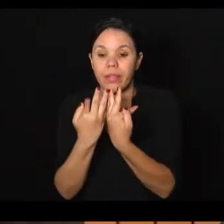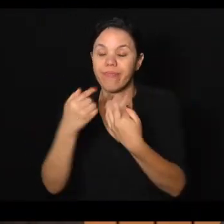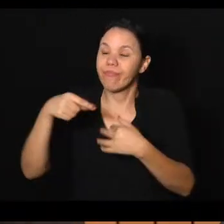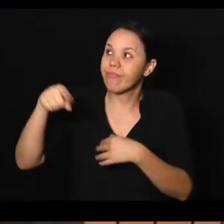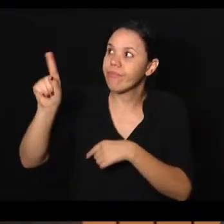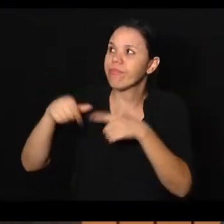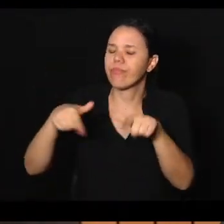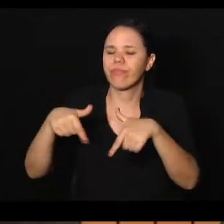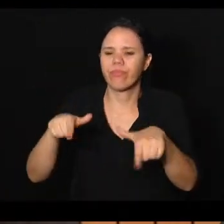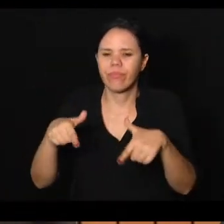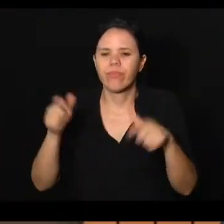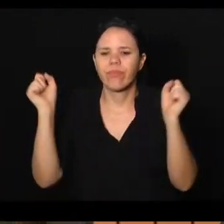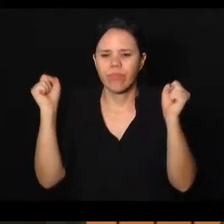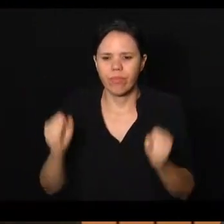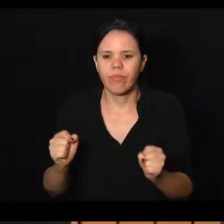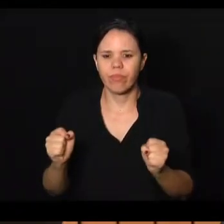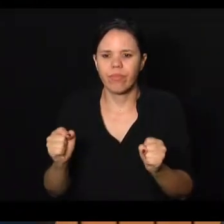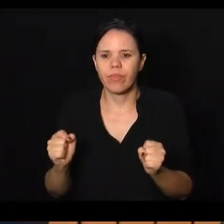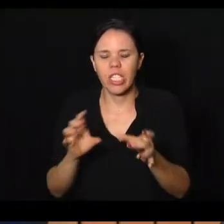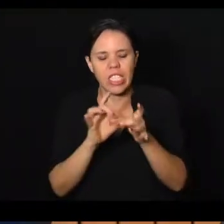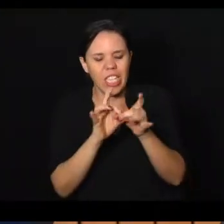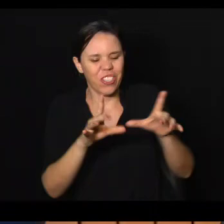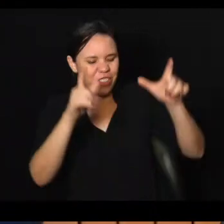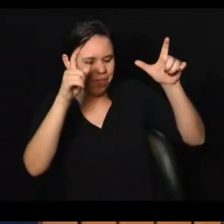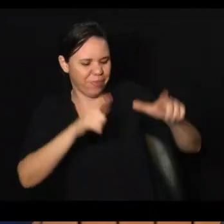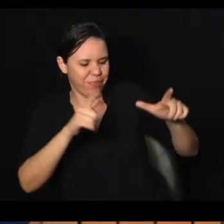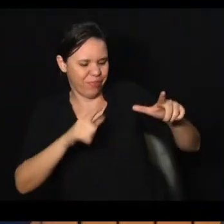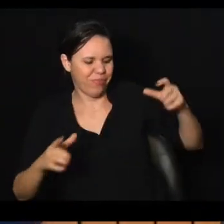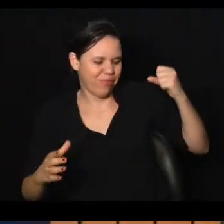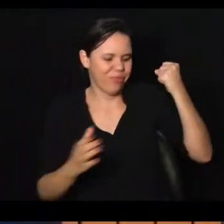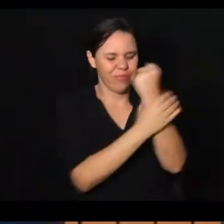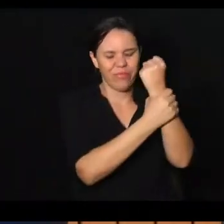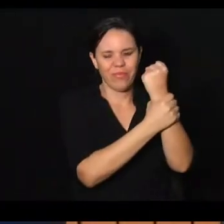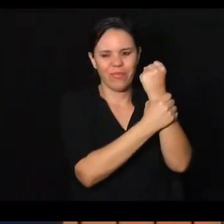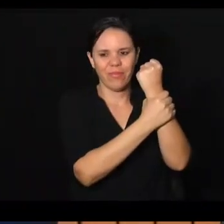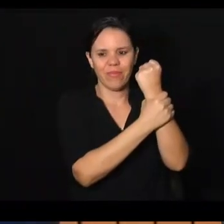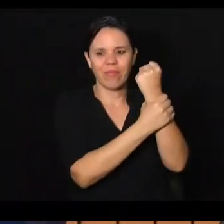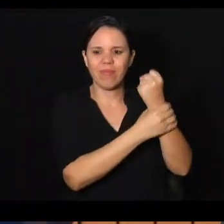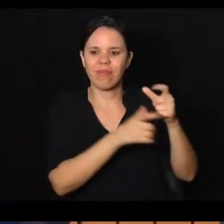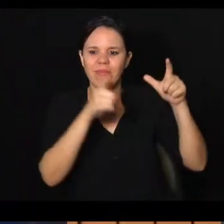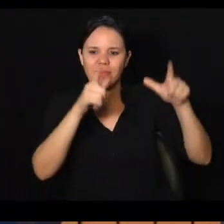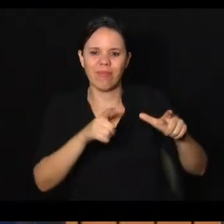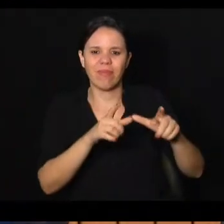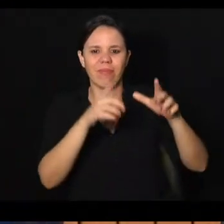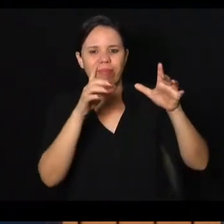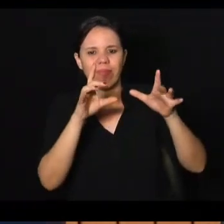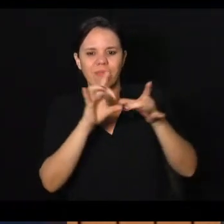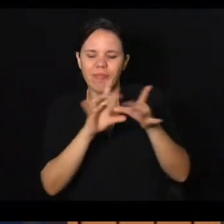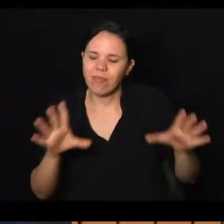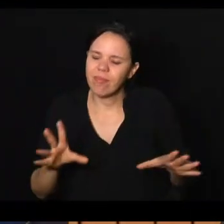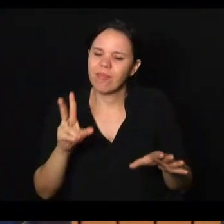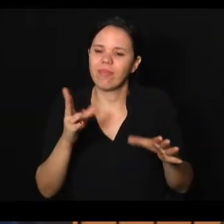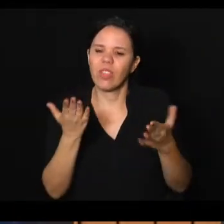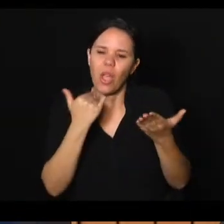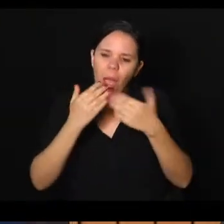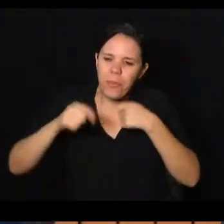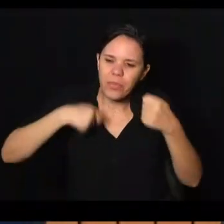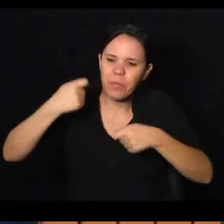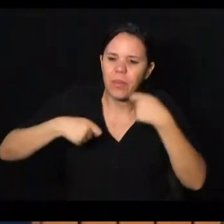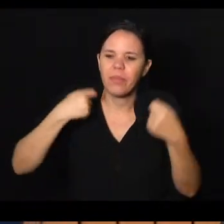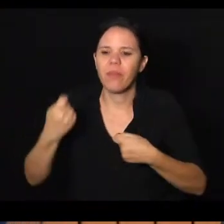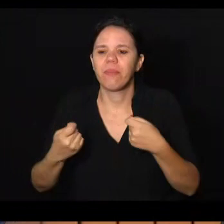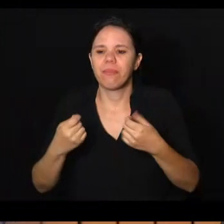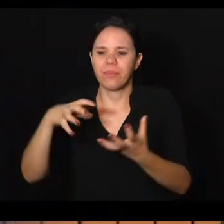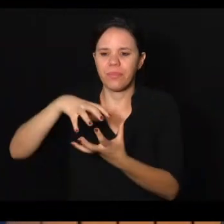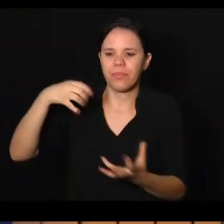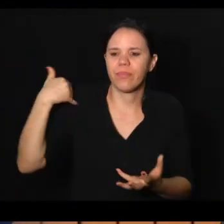trabalhar, possa deixar o seu idoso num lugar seguro, o idoso ser protegido, ser alimentado, o